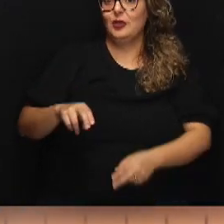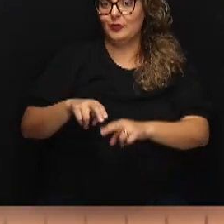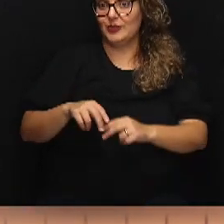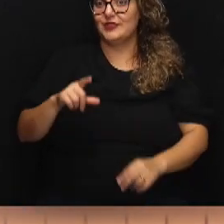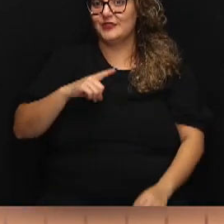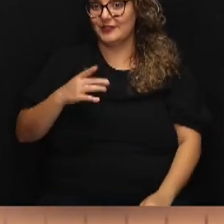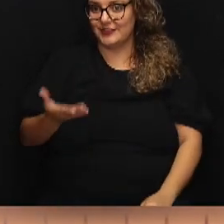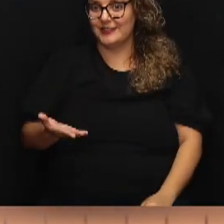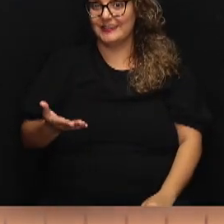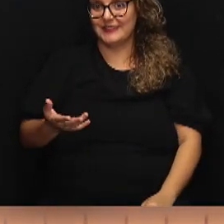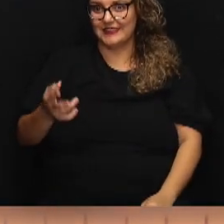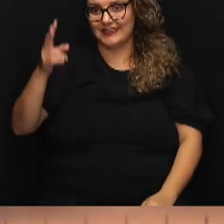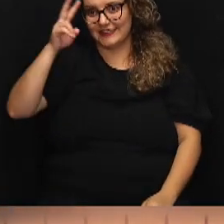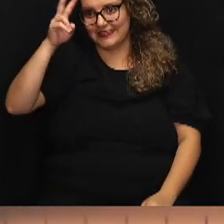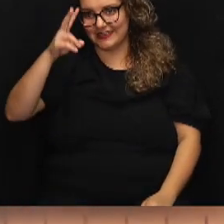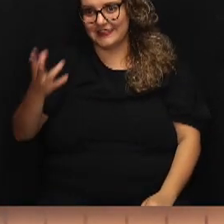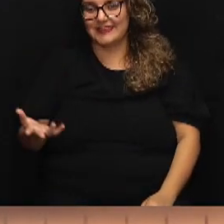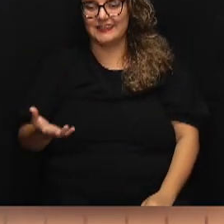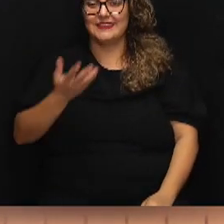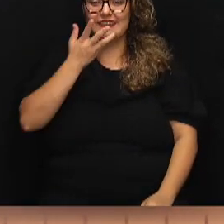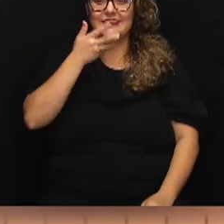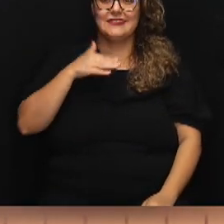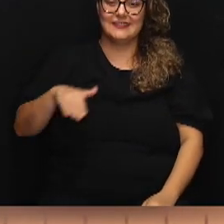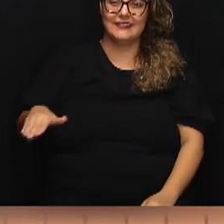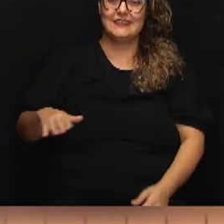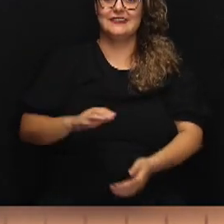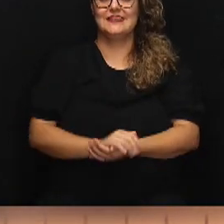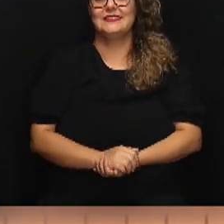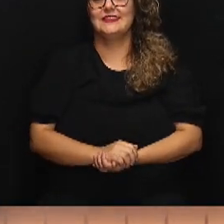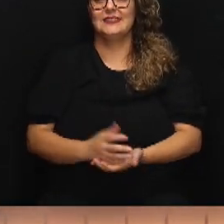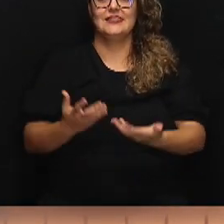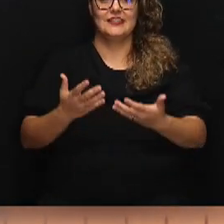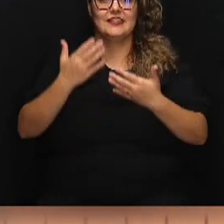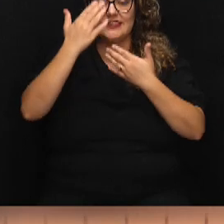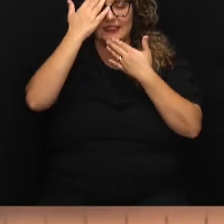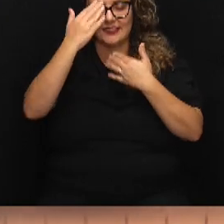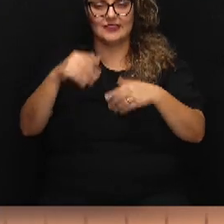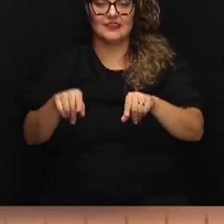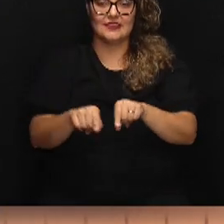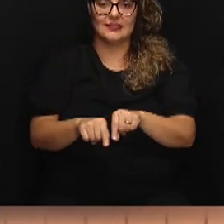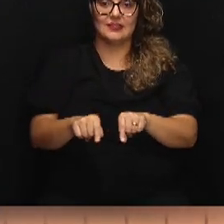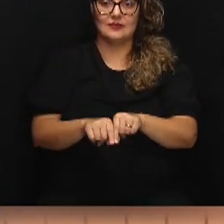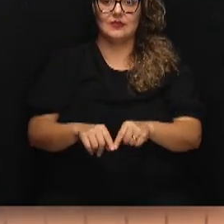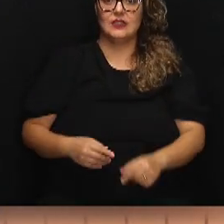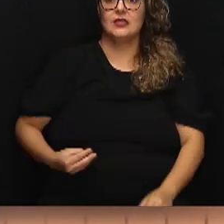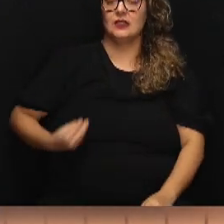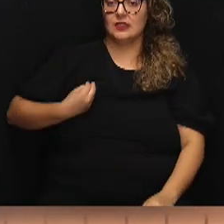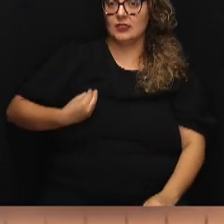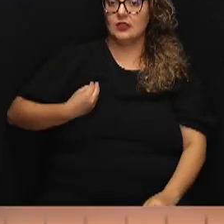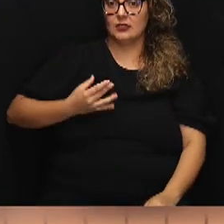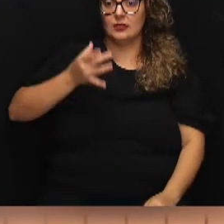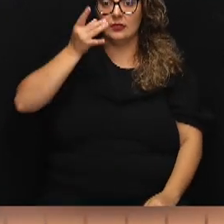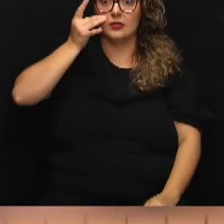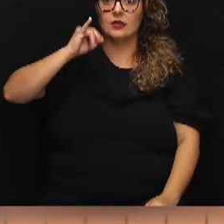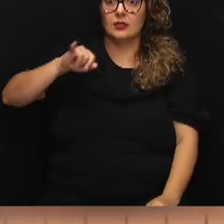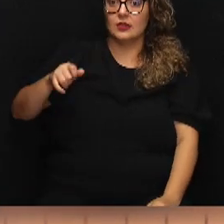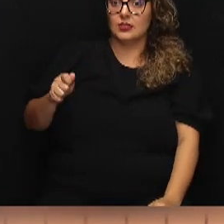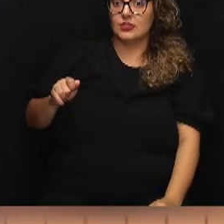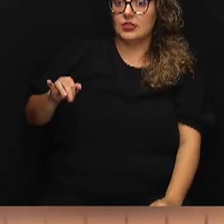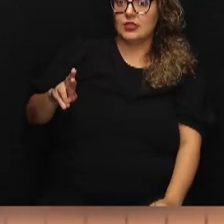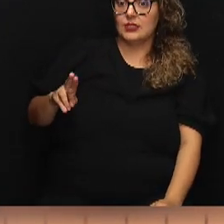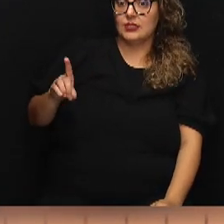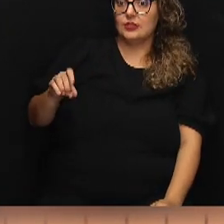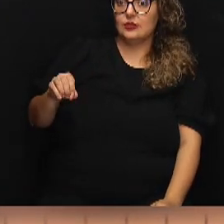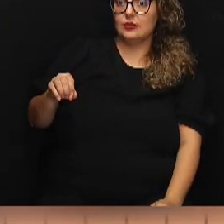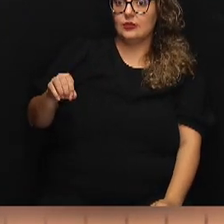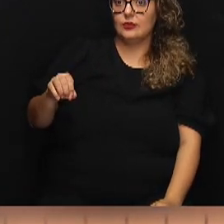mas tudo bem, vamos lá. Queria agradecer também a presença do Jair Duprá, que está